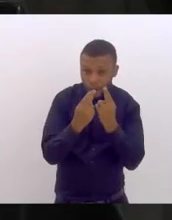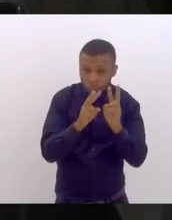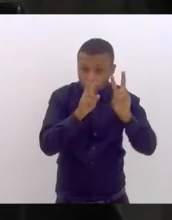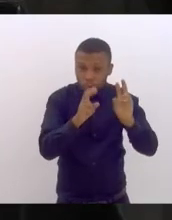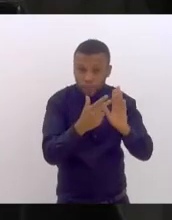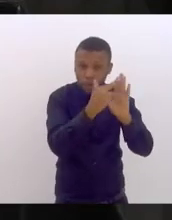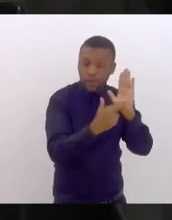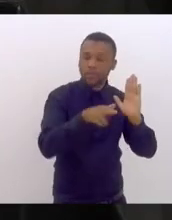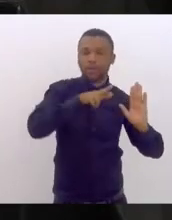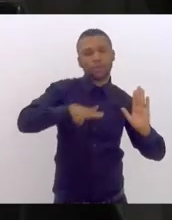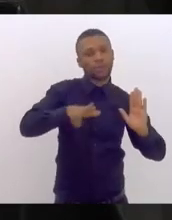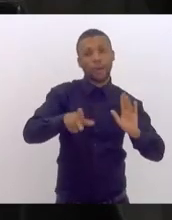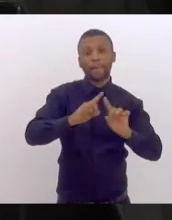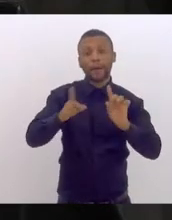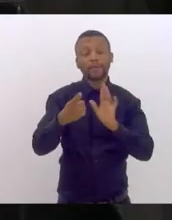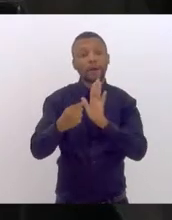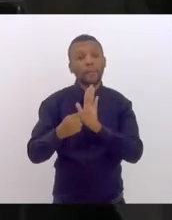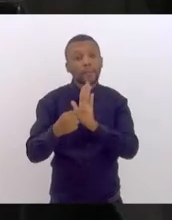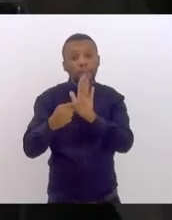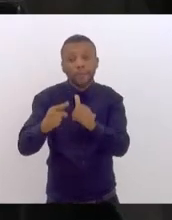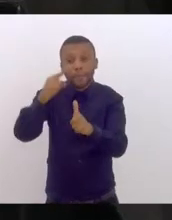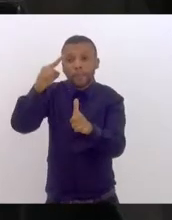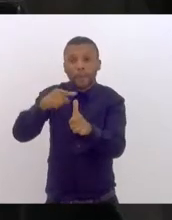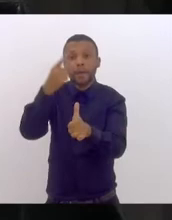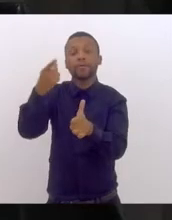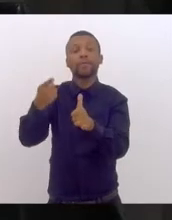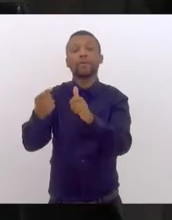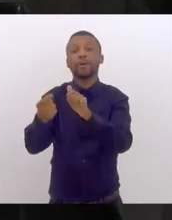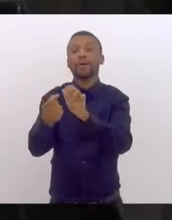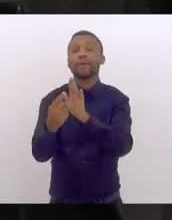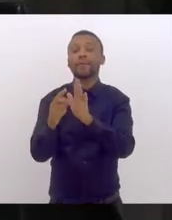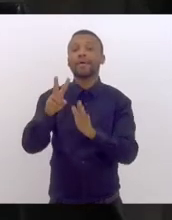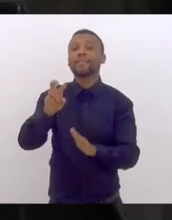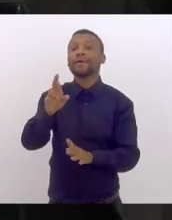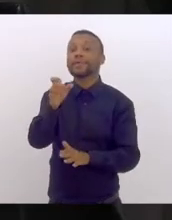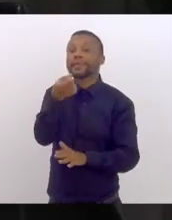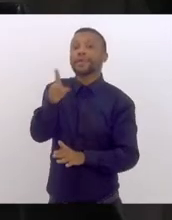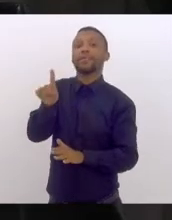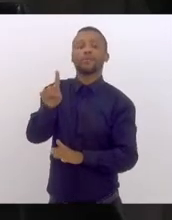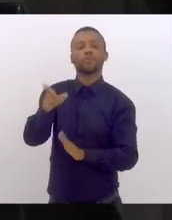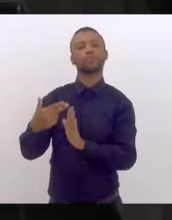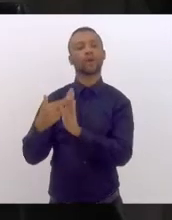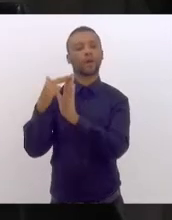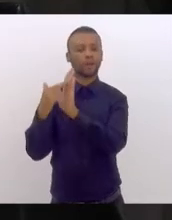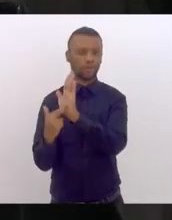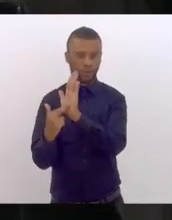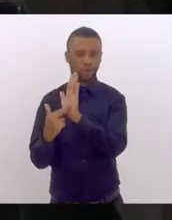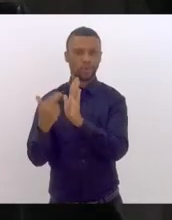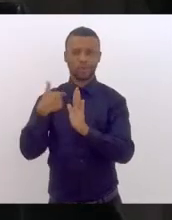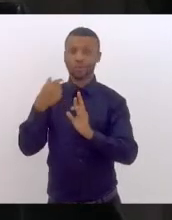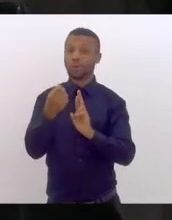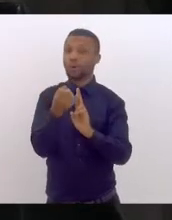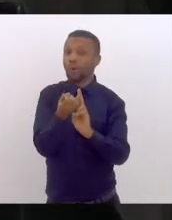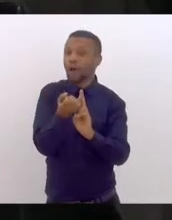relatório nós apresentamos a primeira versão do relatório eu sou relator na ocasião os membros da CPI